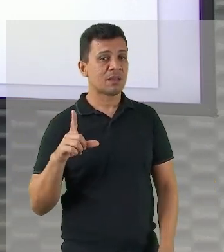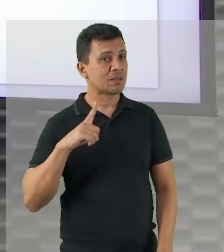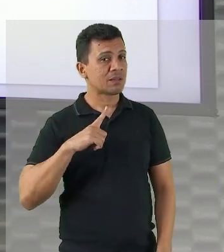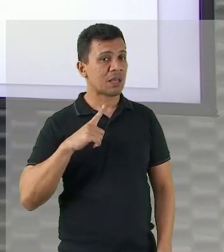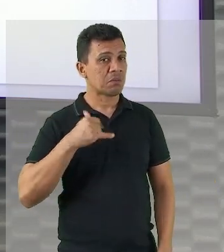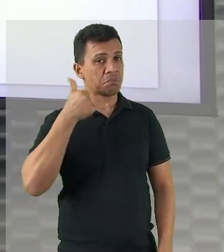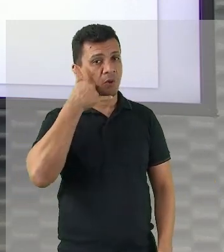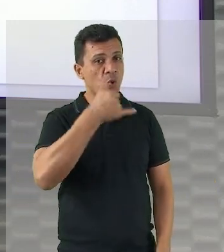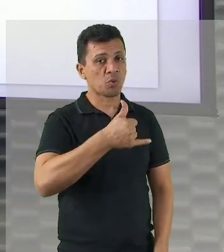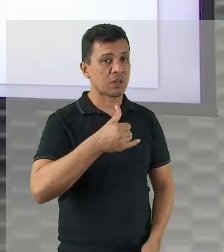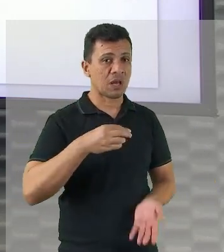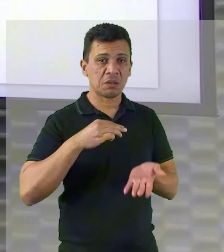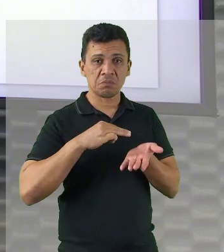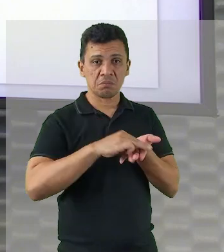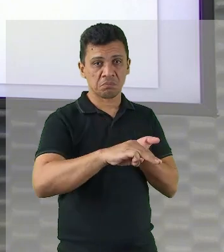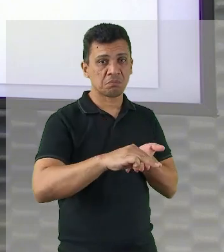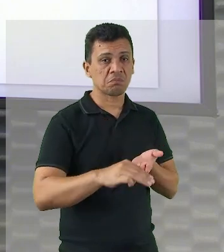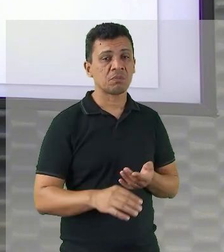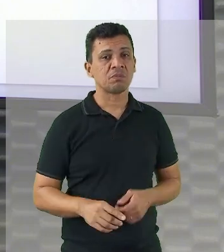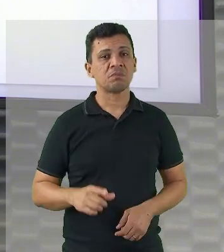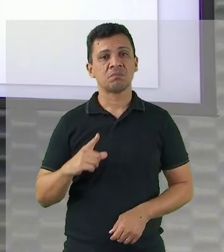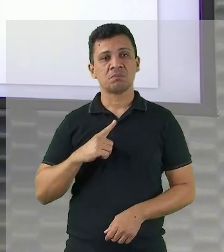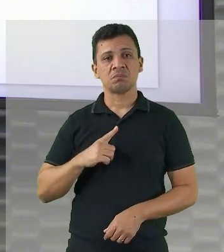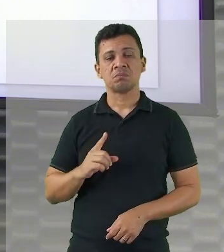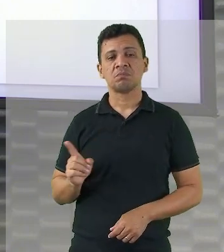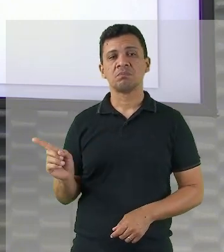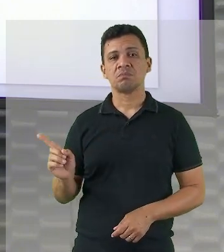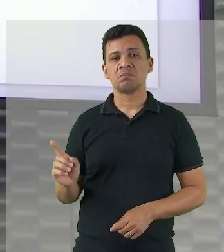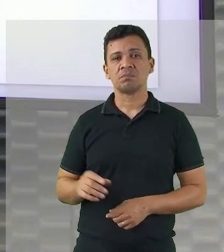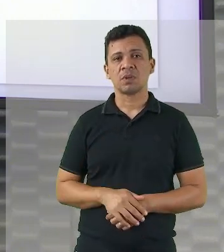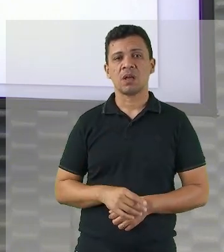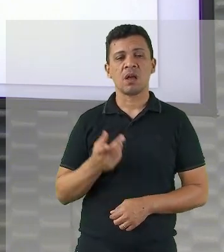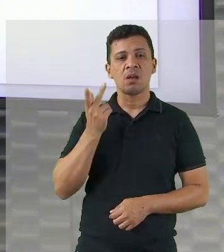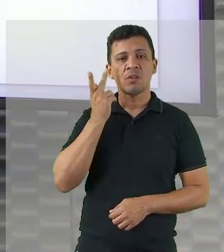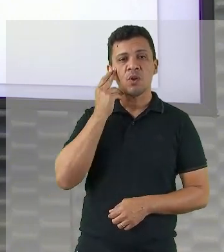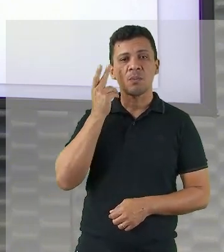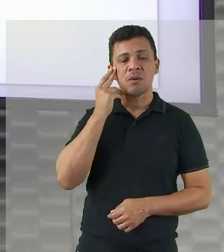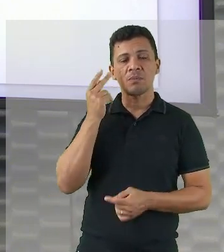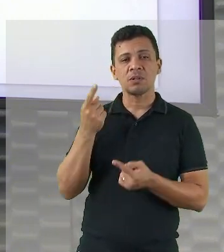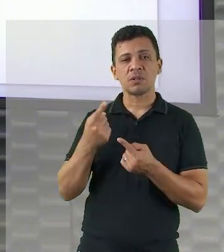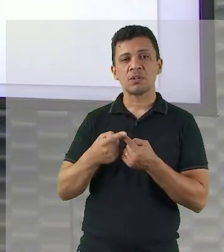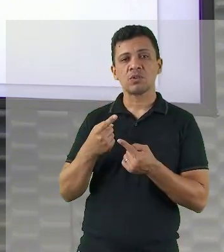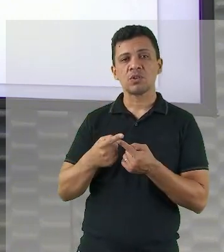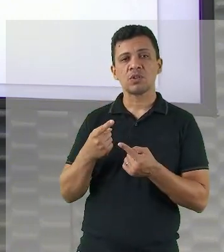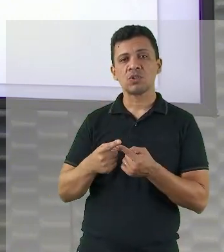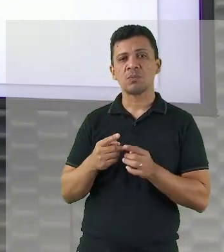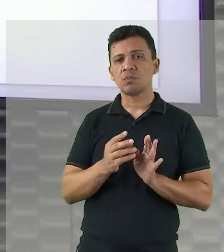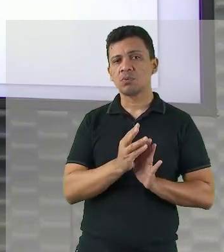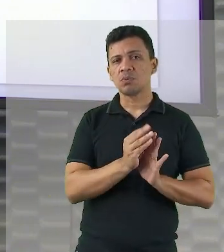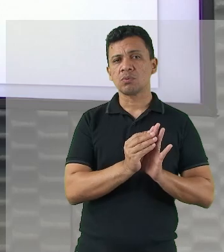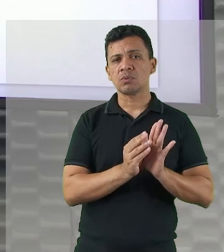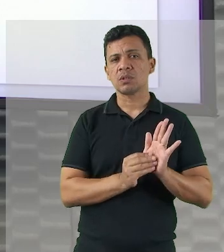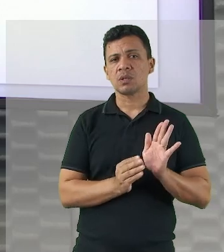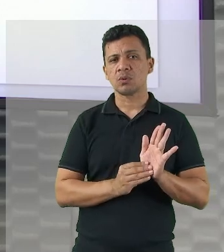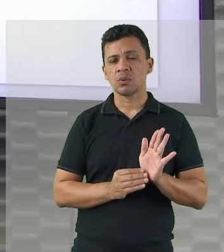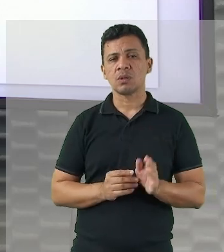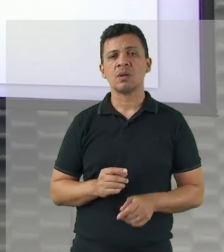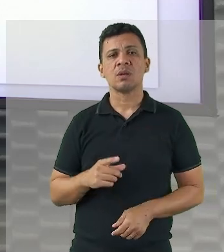um possível hóspede, tá bom? Normalmente, esse tipo de conteúdo, você vai